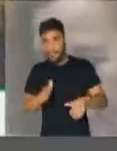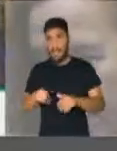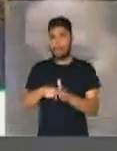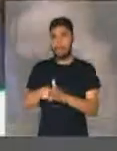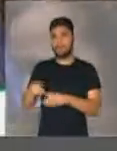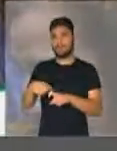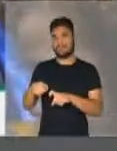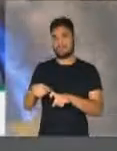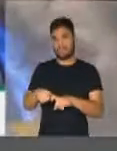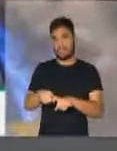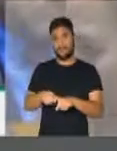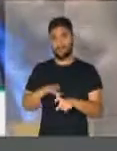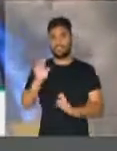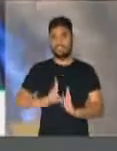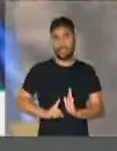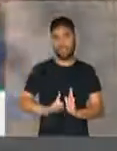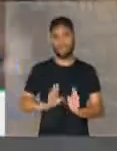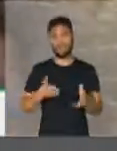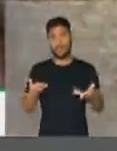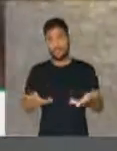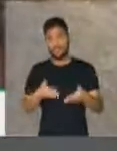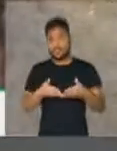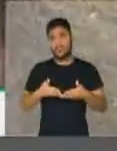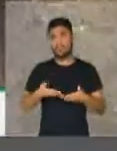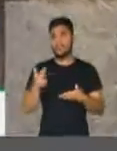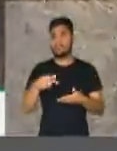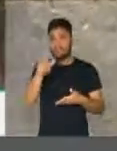coloque em votação a urgência para